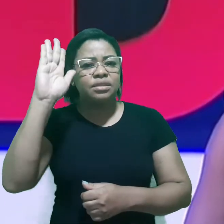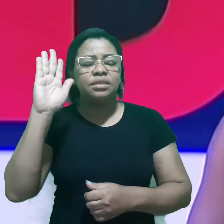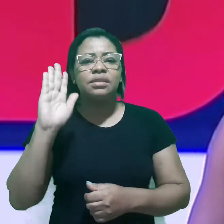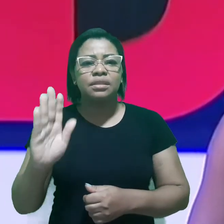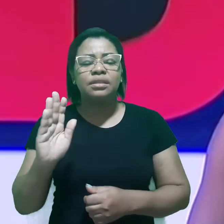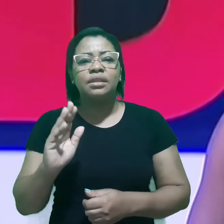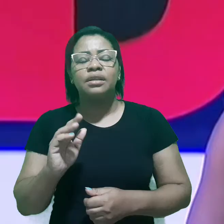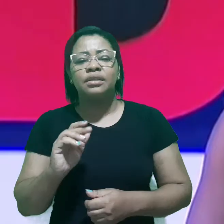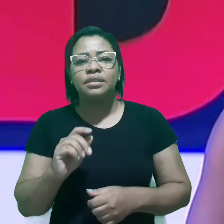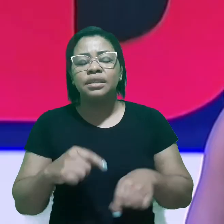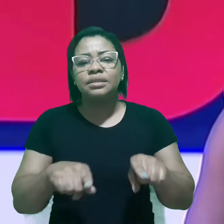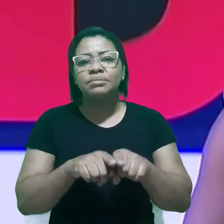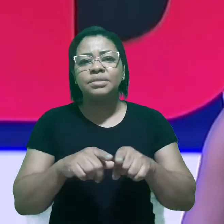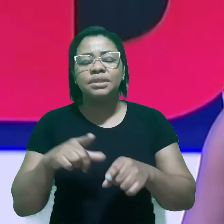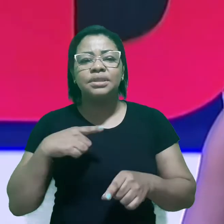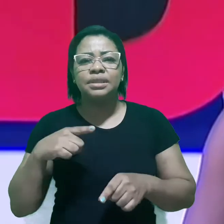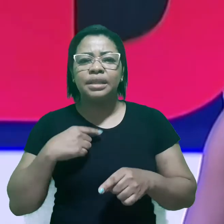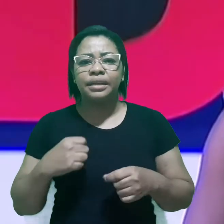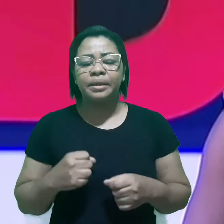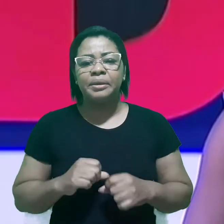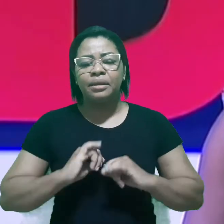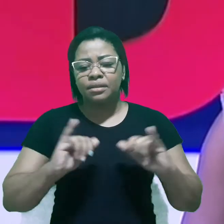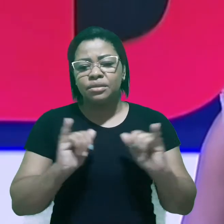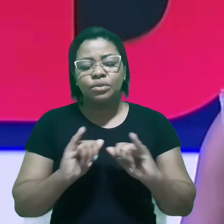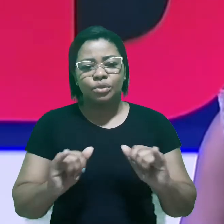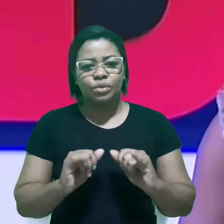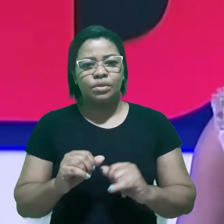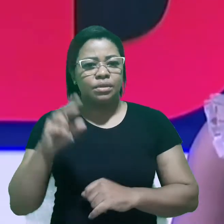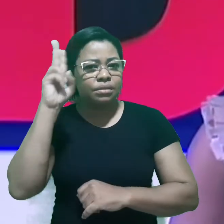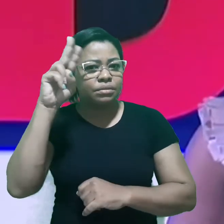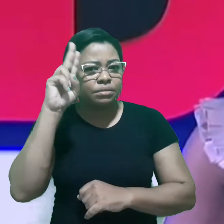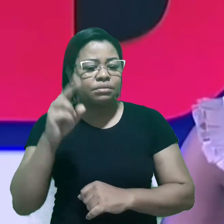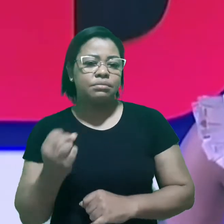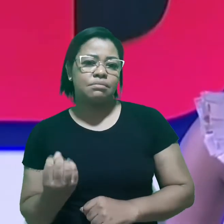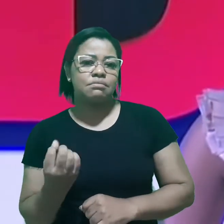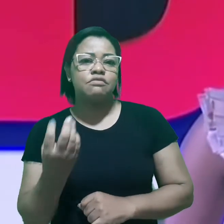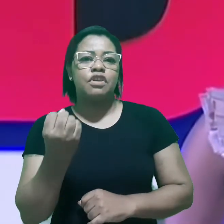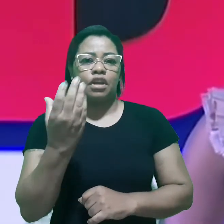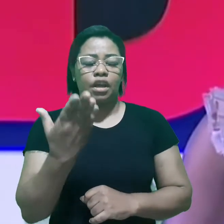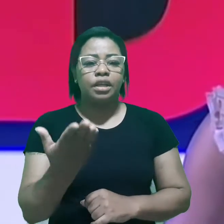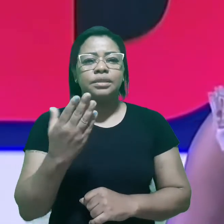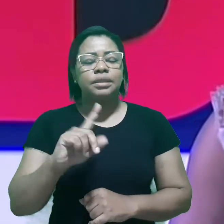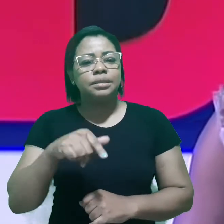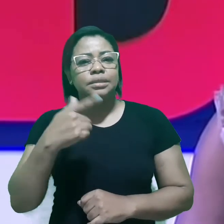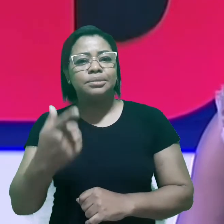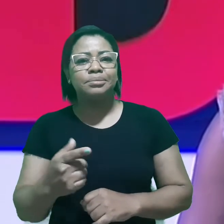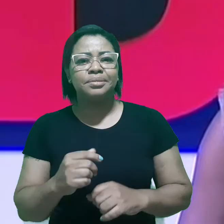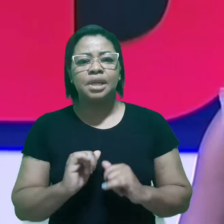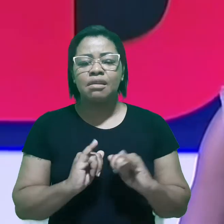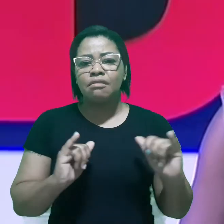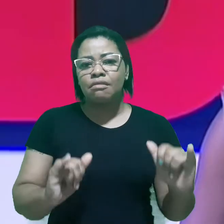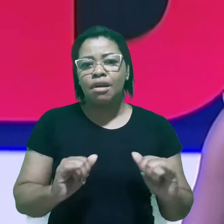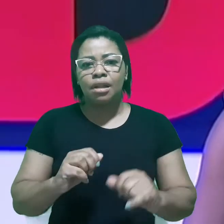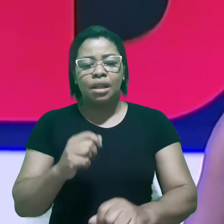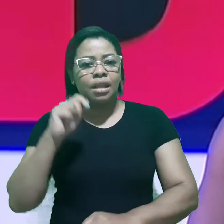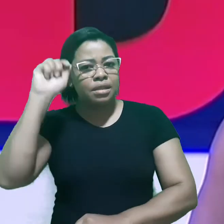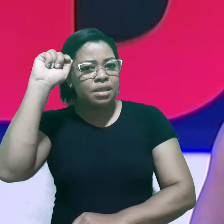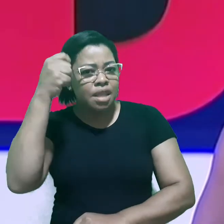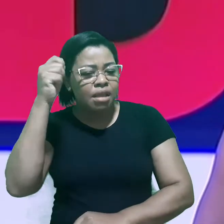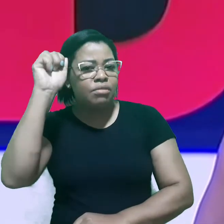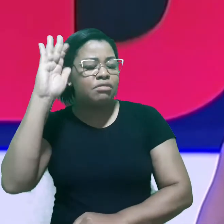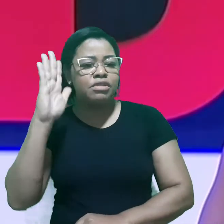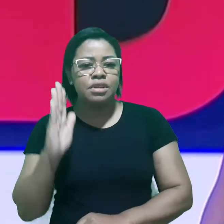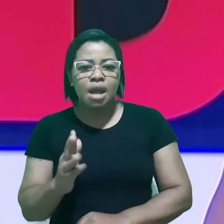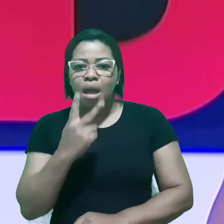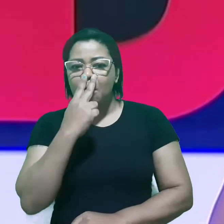viagem. Após referir-se aos negros africanos como bestas que não têm casas, ele escreve: eles também